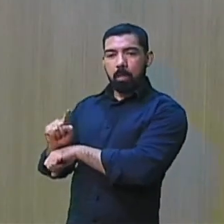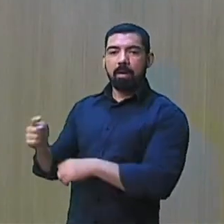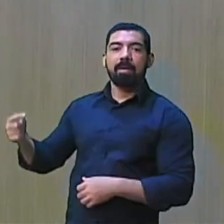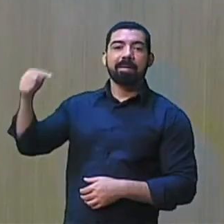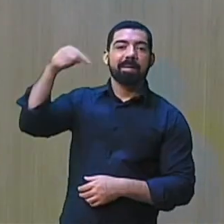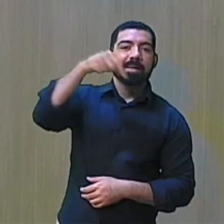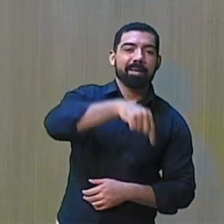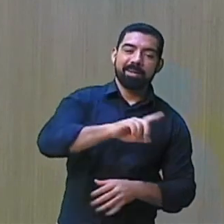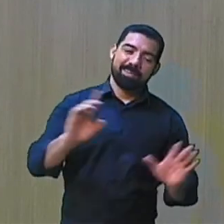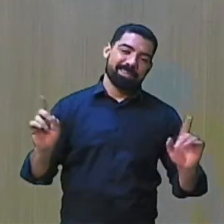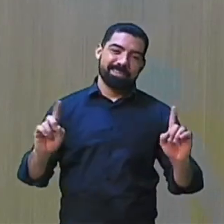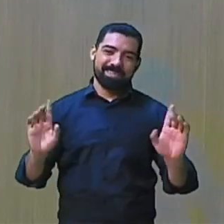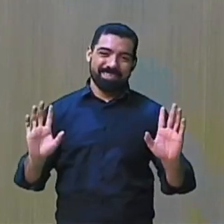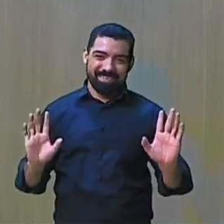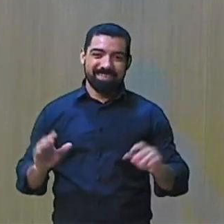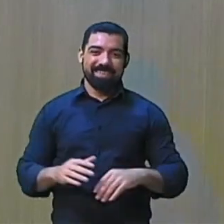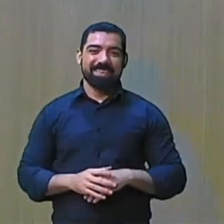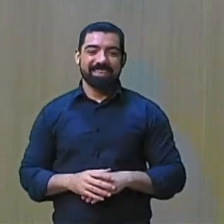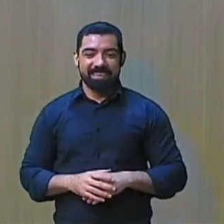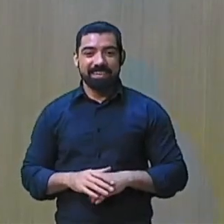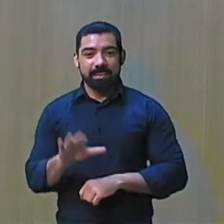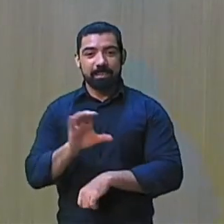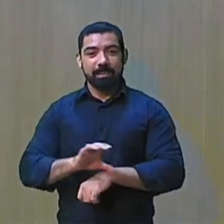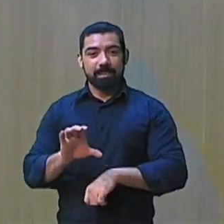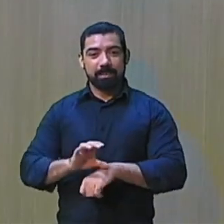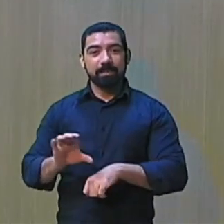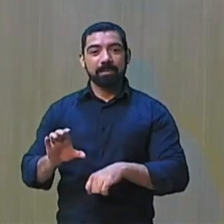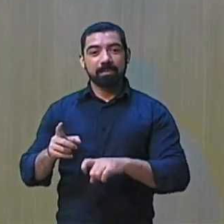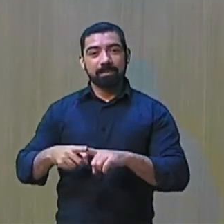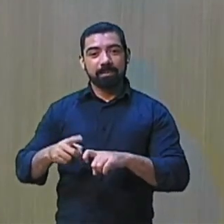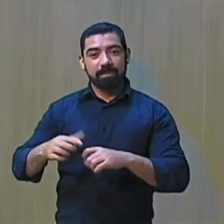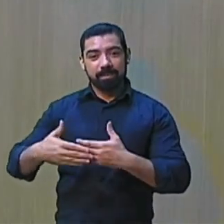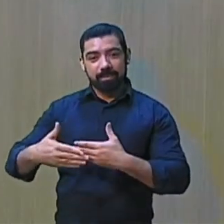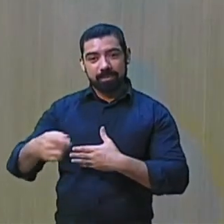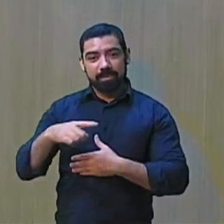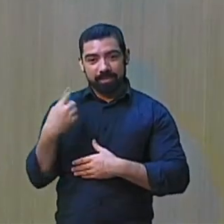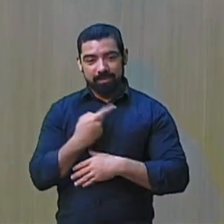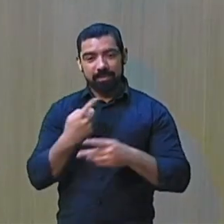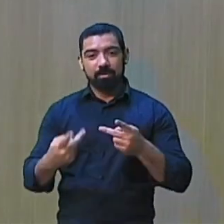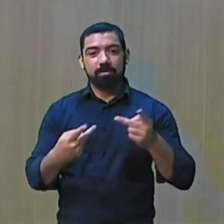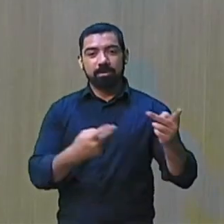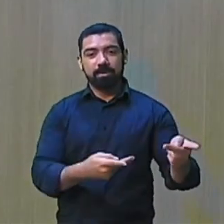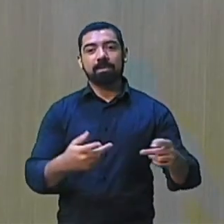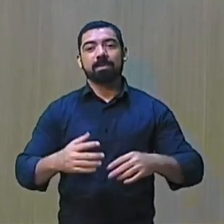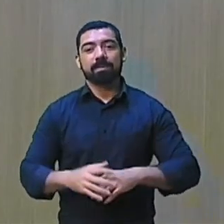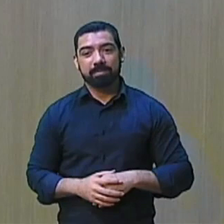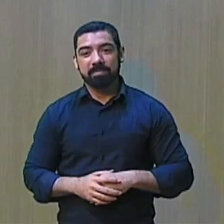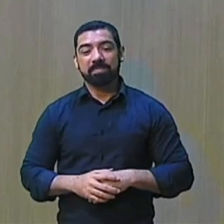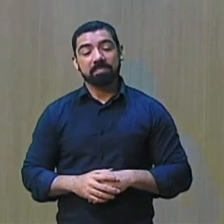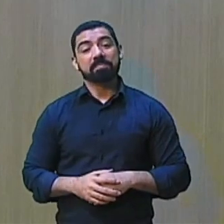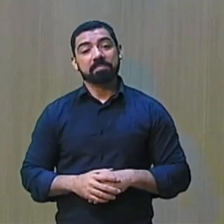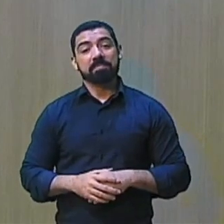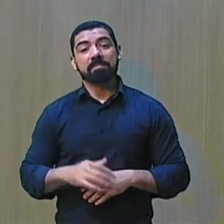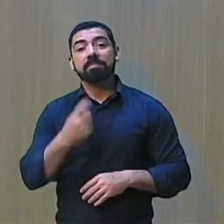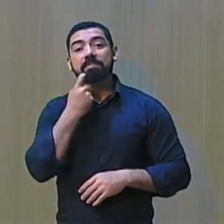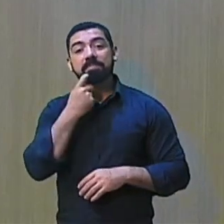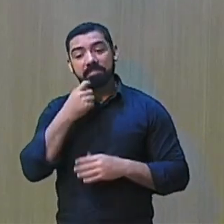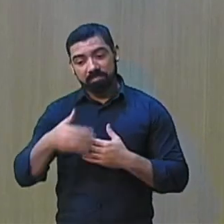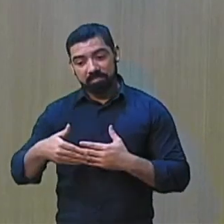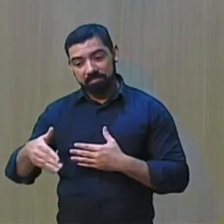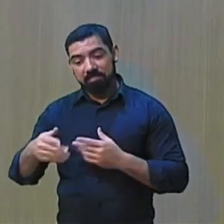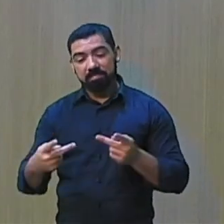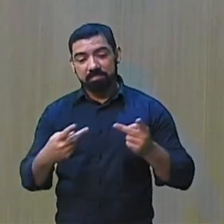não na universidade no curso de medicina aí que nós vamos visitar essa Universidade Deputado Oscar na sexta-feira